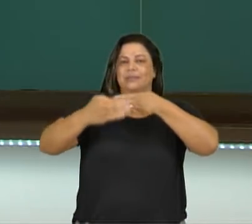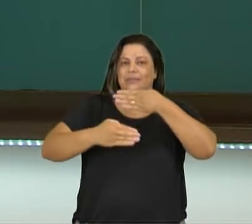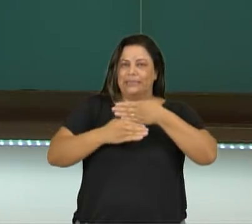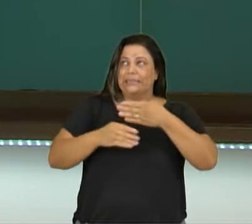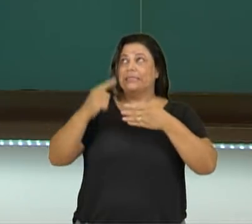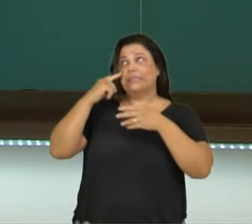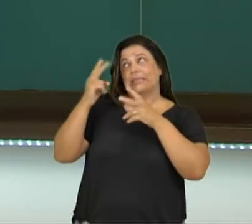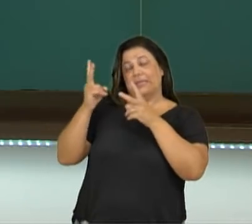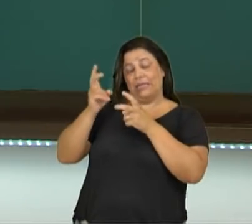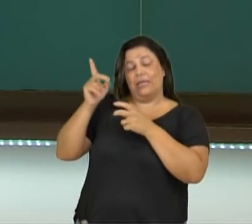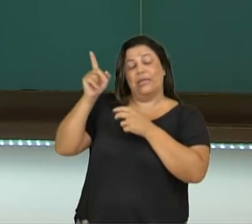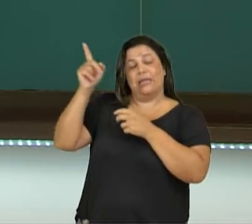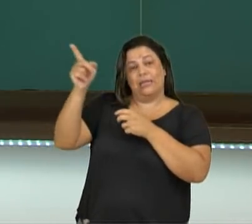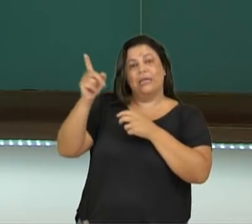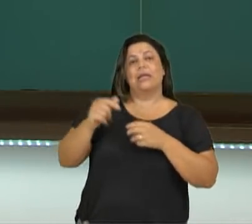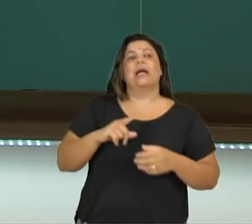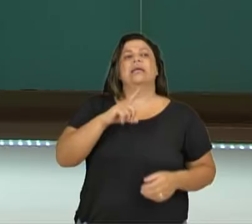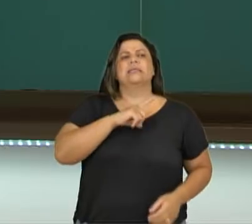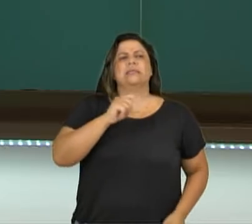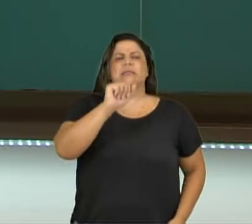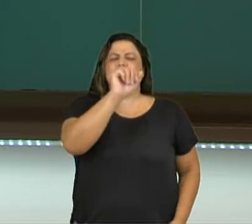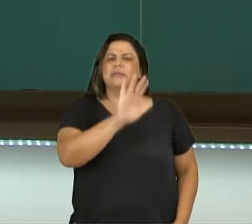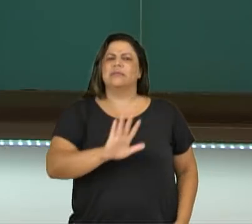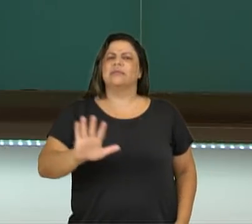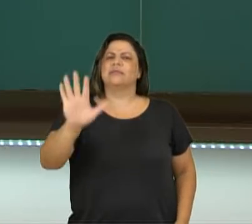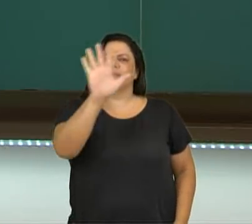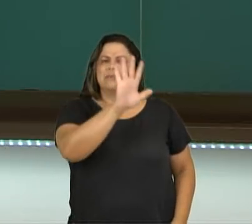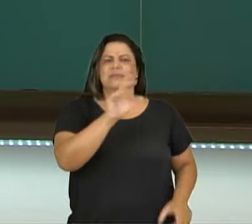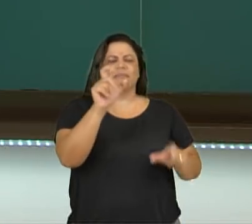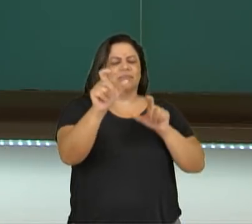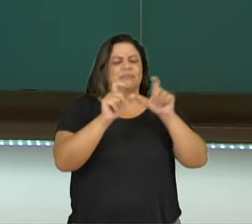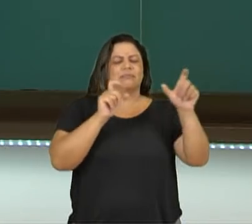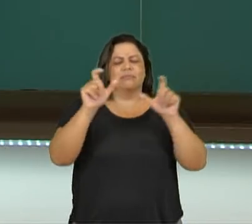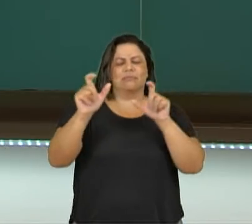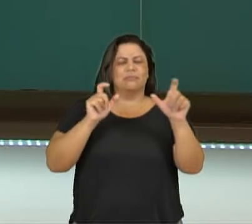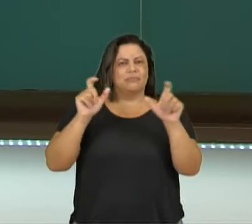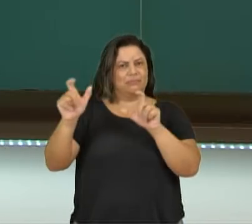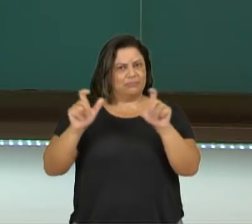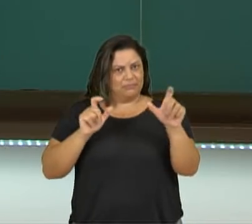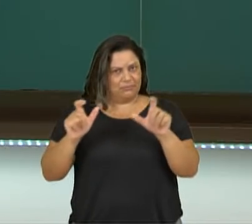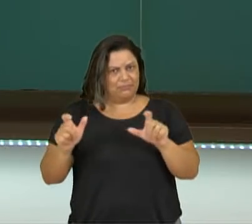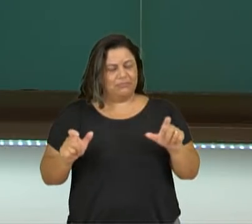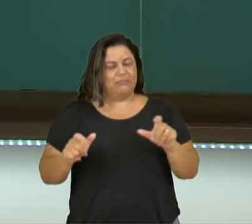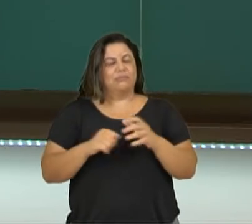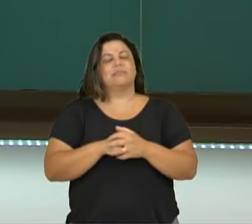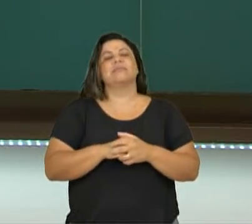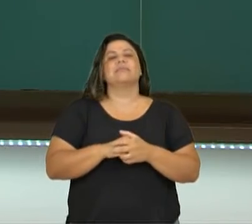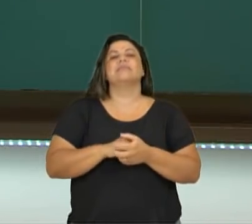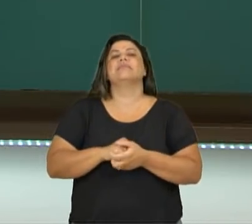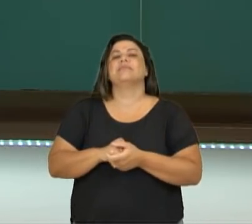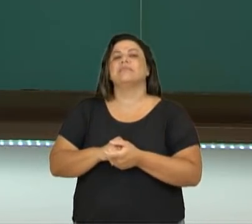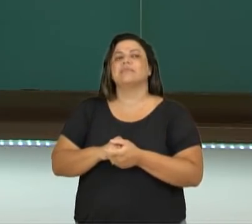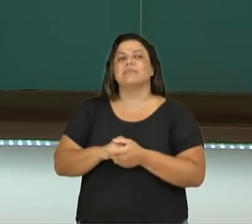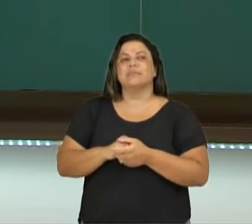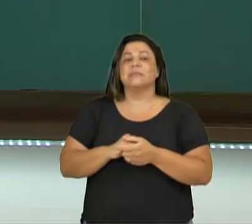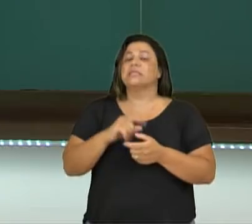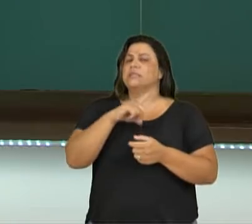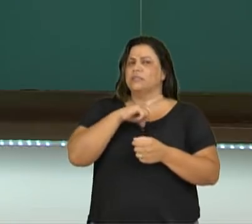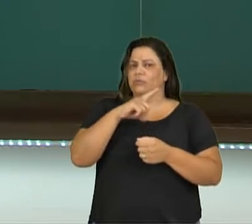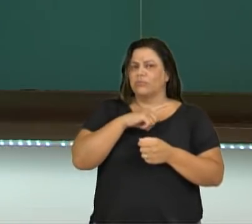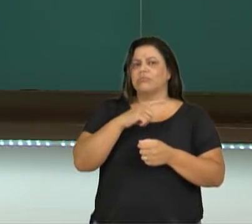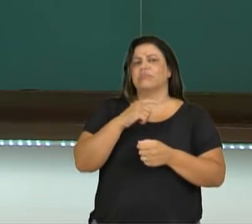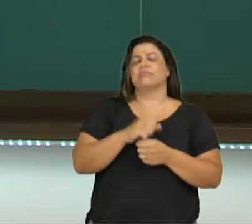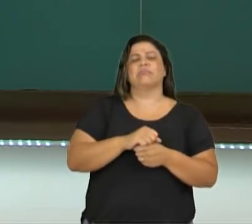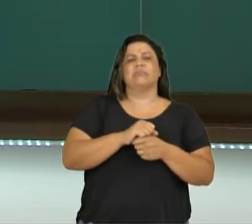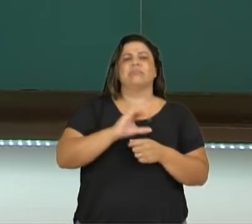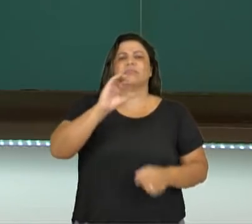aqui que é constituído por imagem e por palavras, né, por linguagem ali verbal, ok? Então temos uma charge, né,